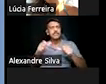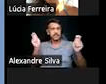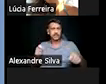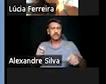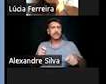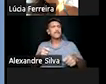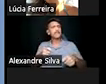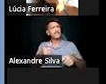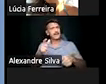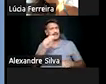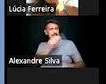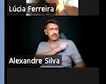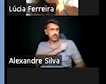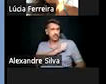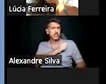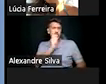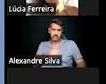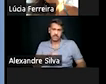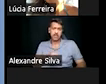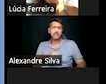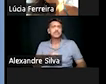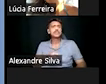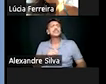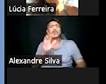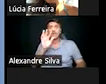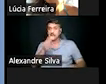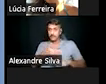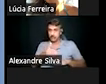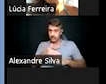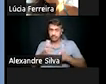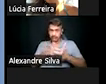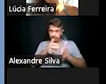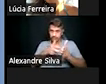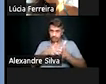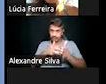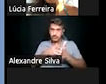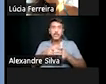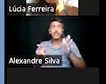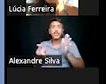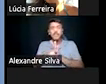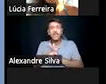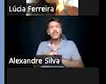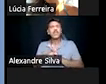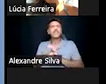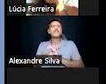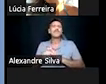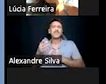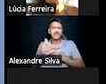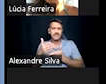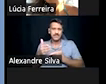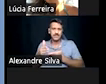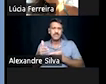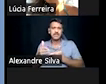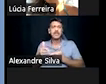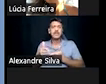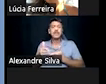conseguem coletar 4.000 fósseis ou fragmentos de fósseis só naquilo que é o rejeito produzido pela pedreira.